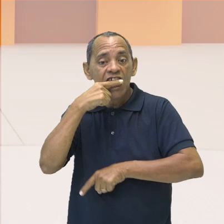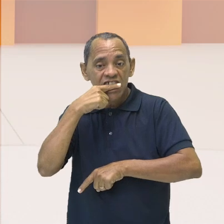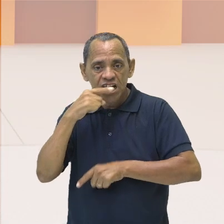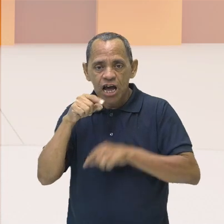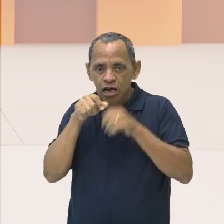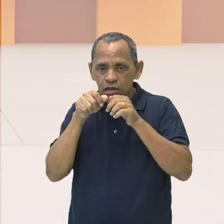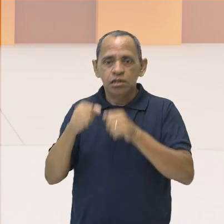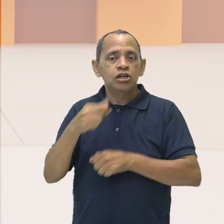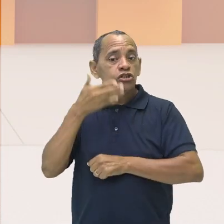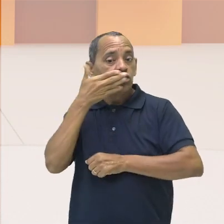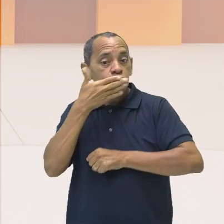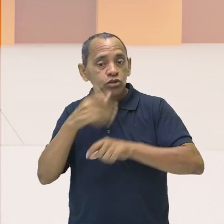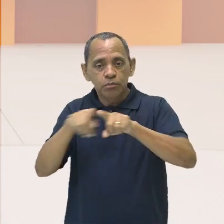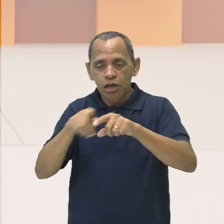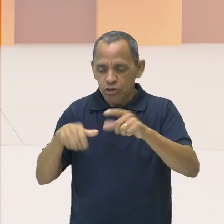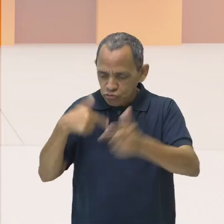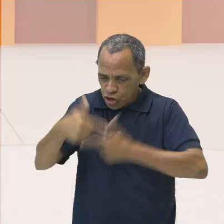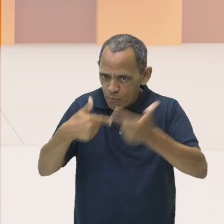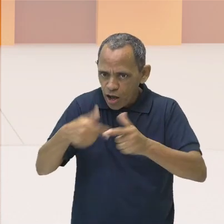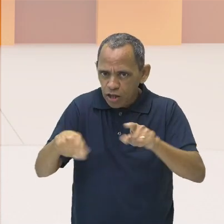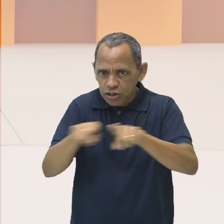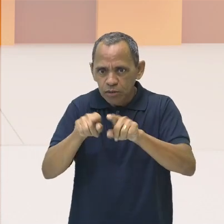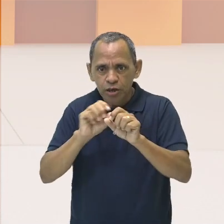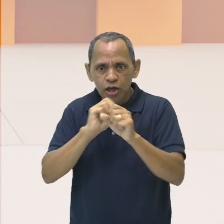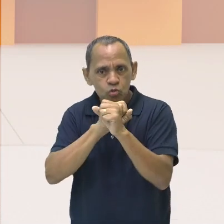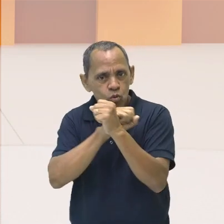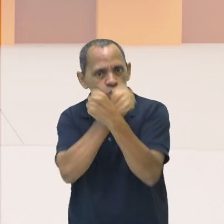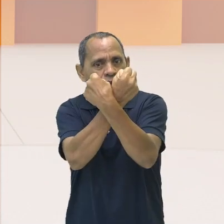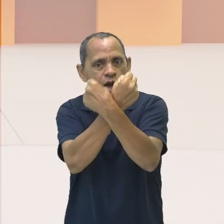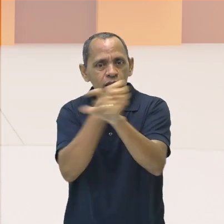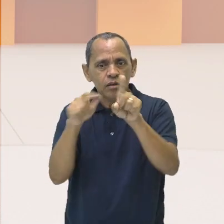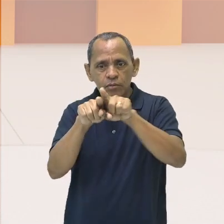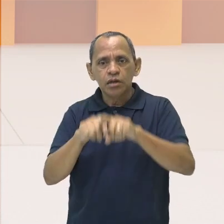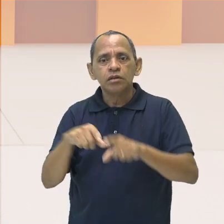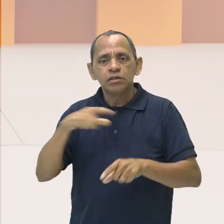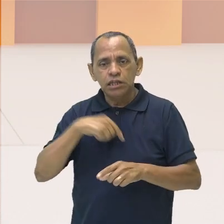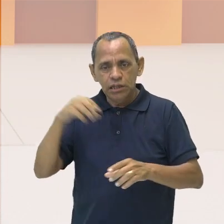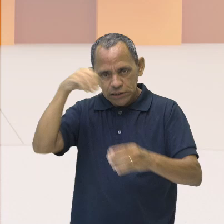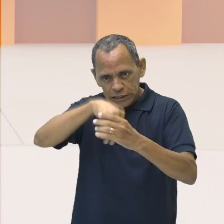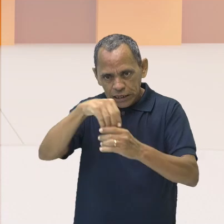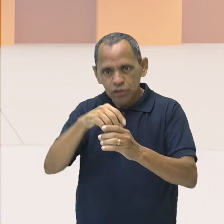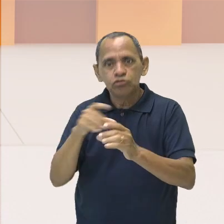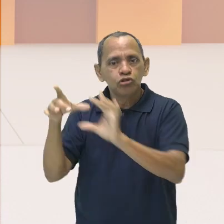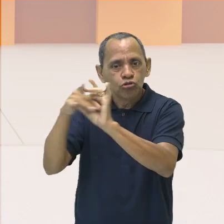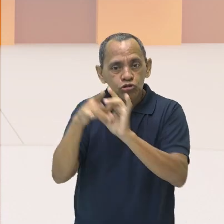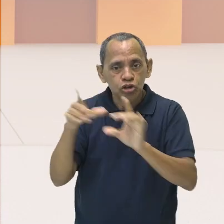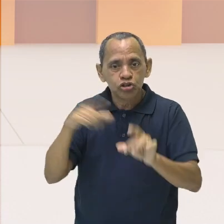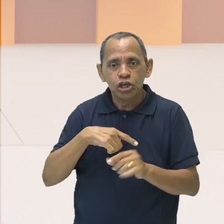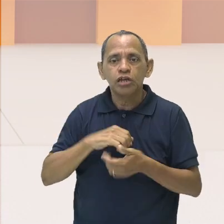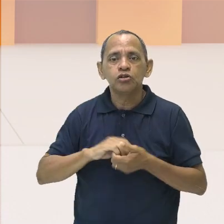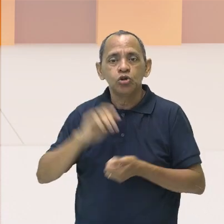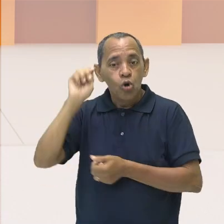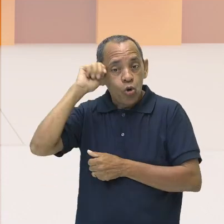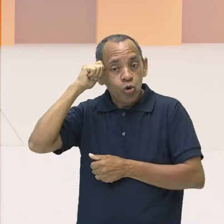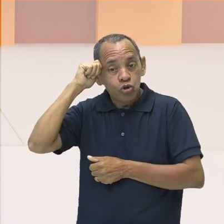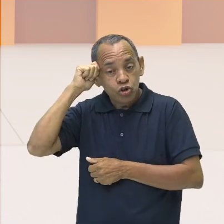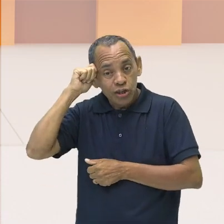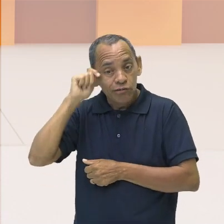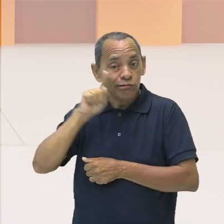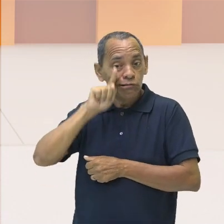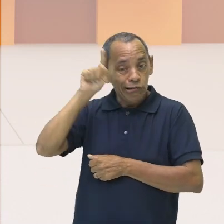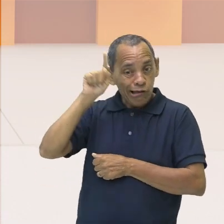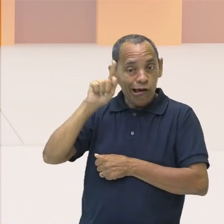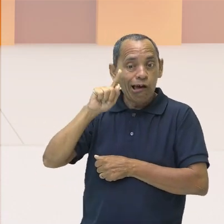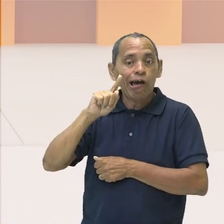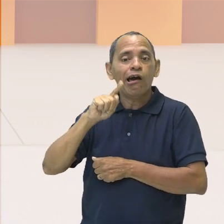do trabalho escravizado. E nesse contexto vamos ter a presença dos negros africanos que virão para o